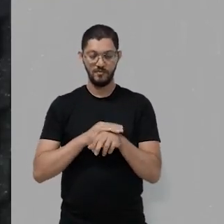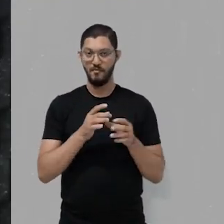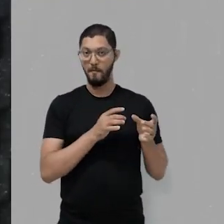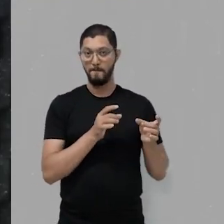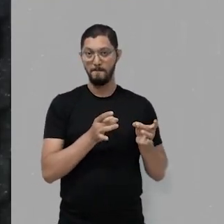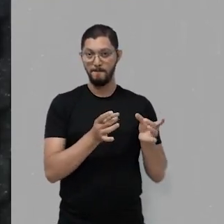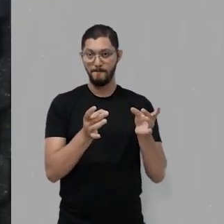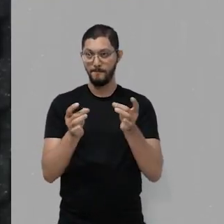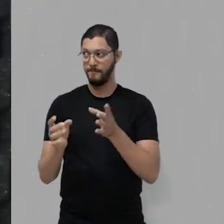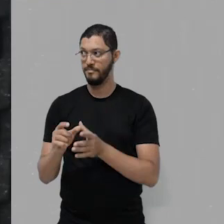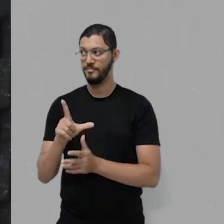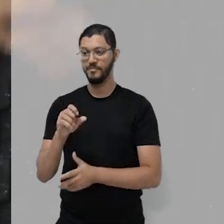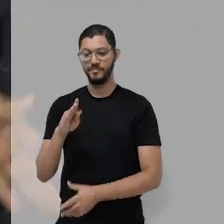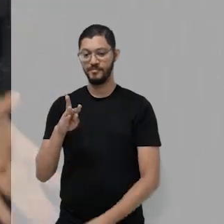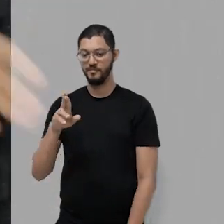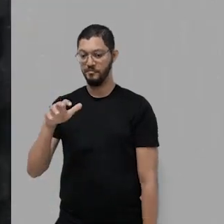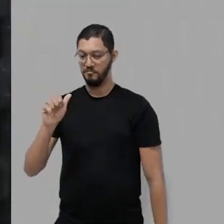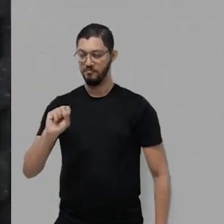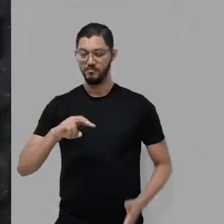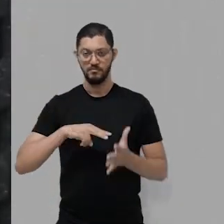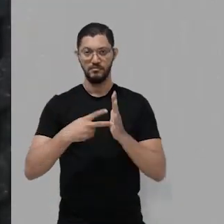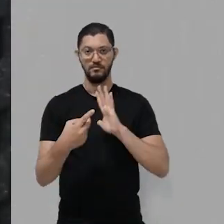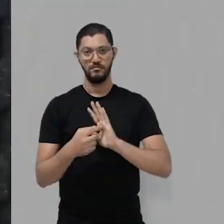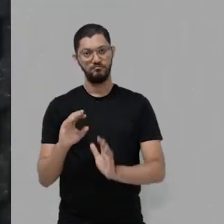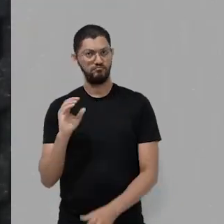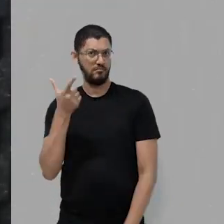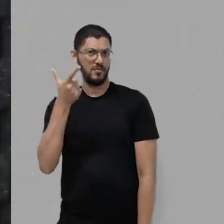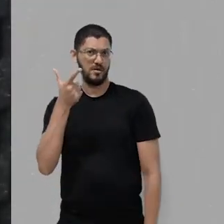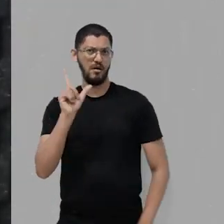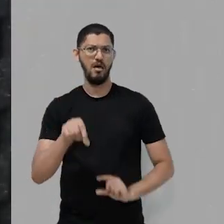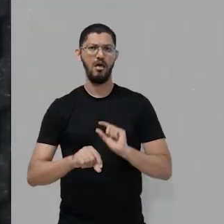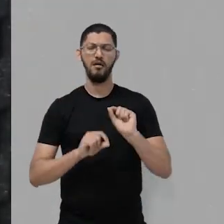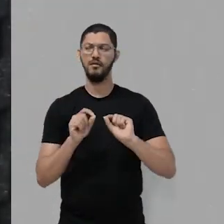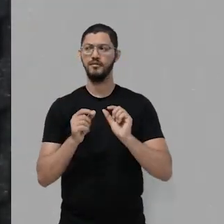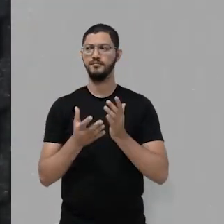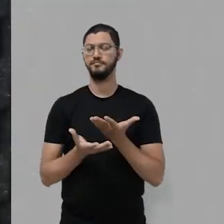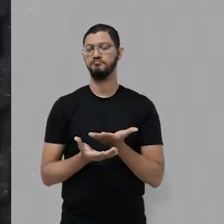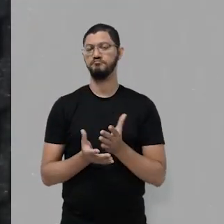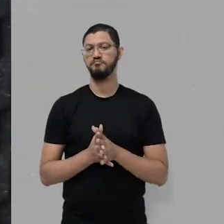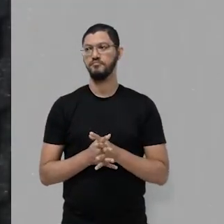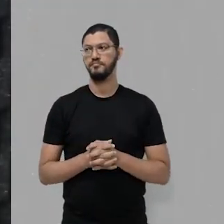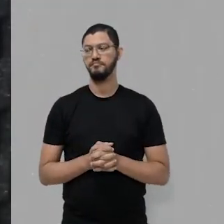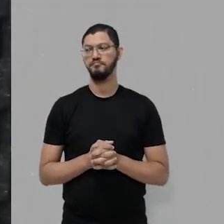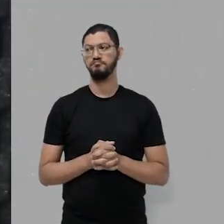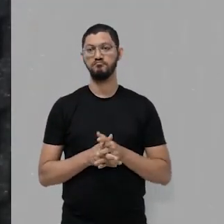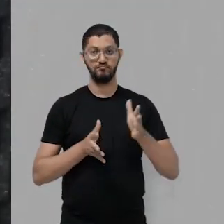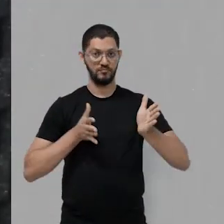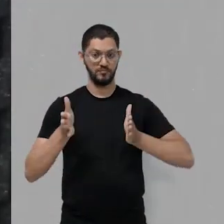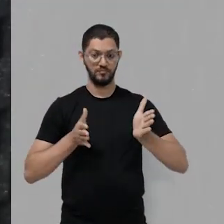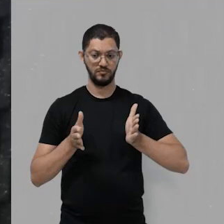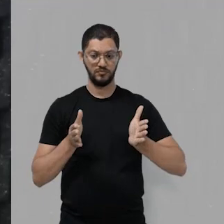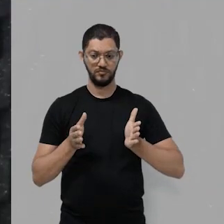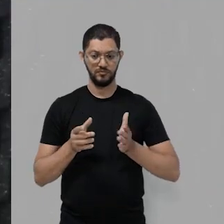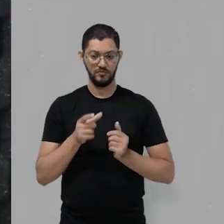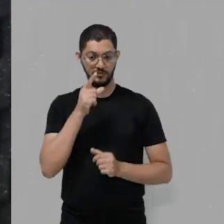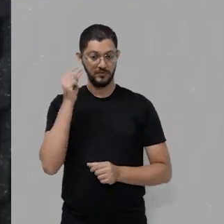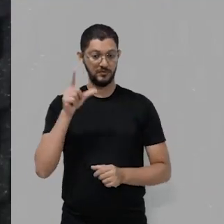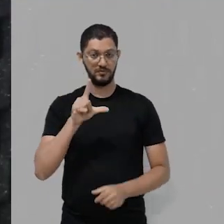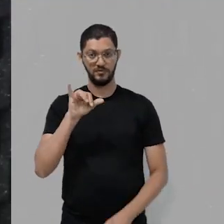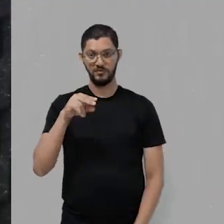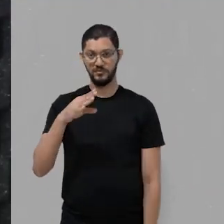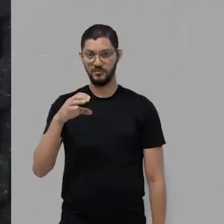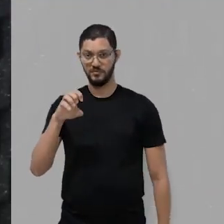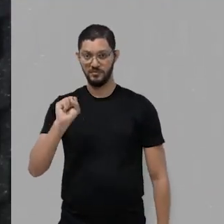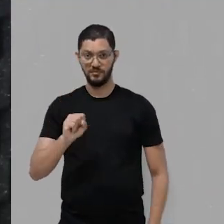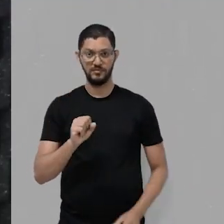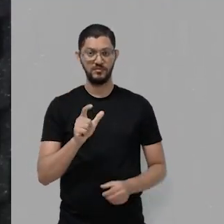comercializadas são as lebres. Isso significa, logicamente, que na época em que as peles de lices